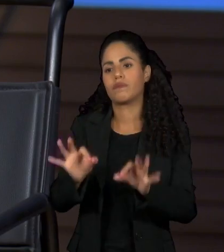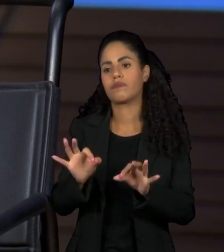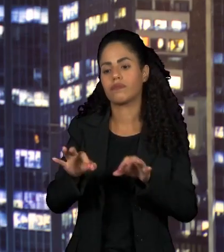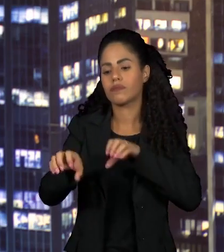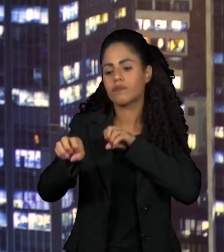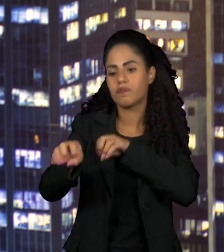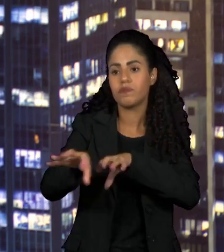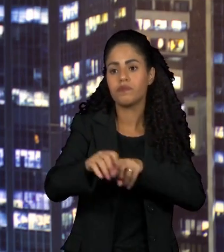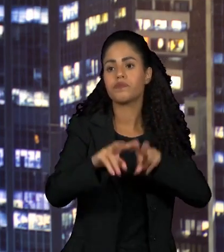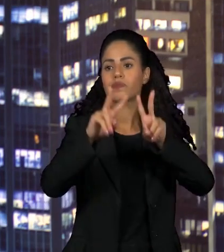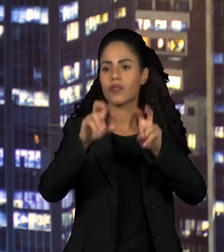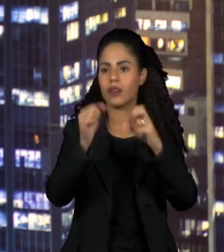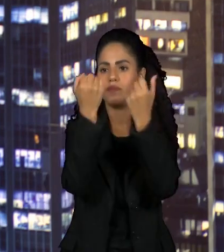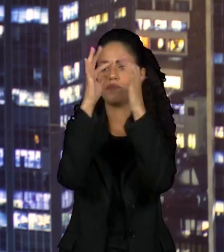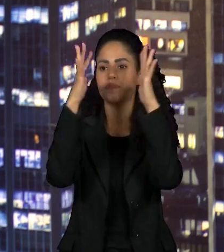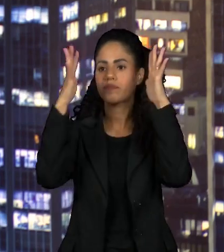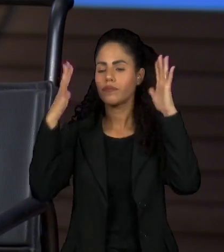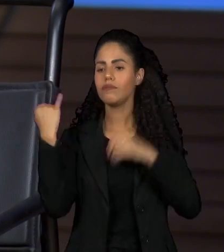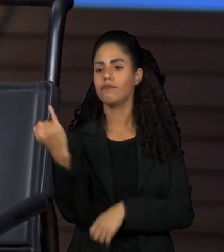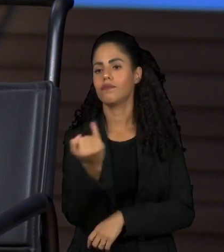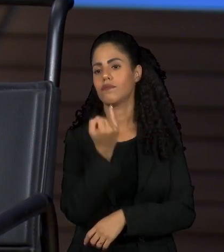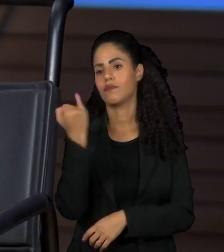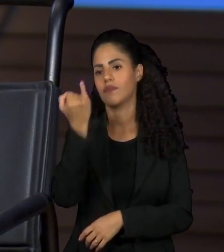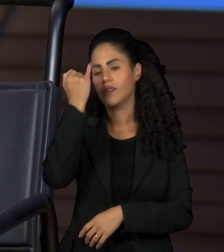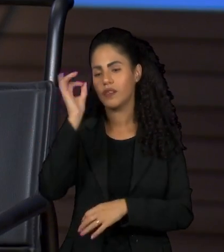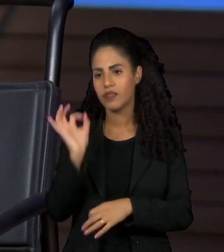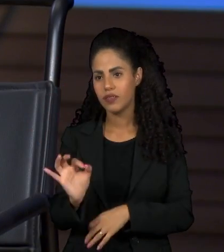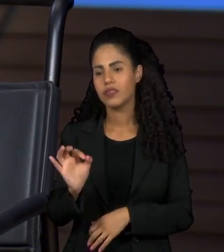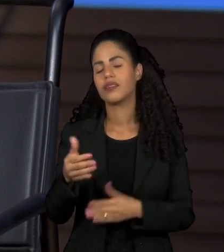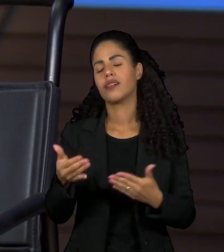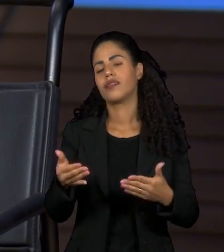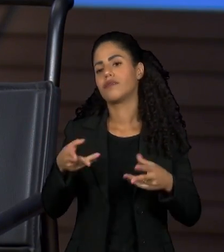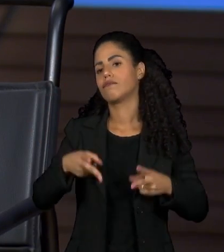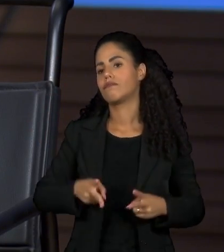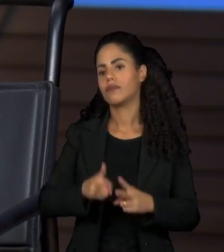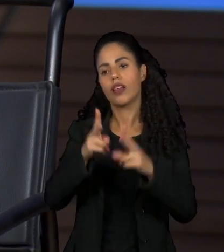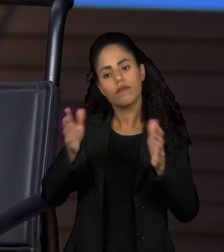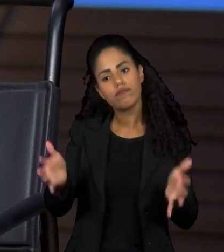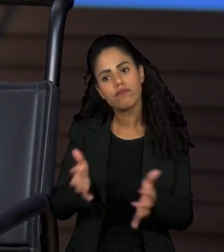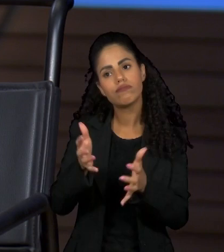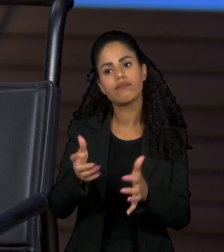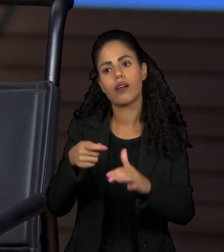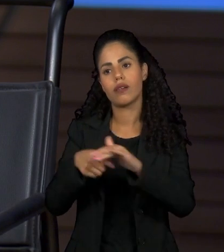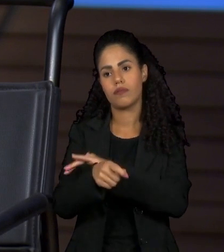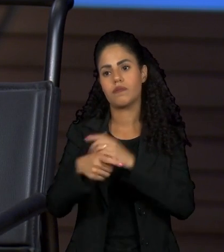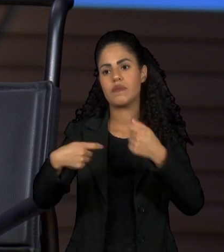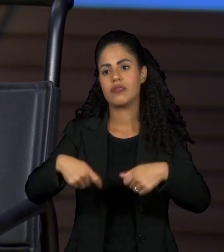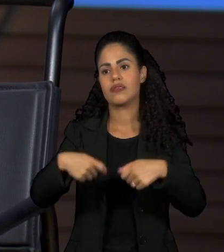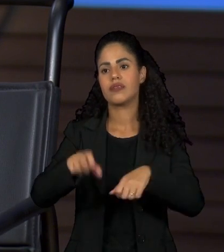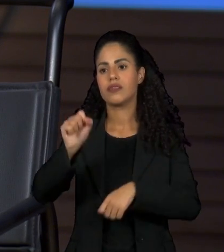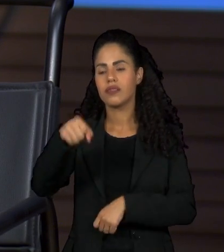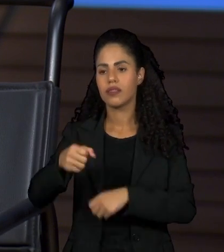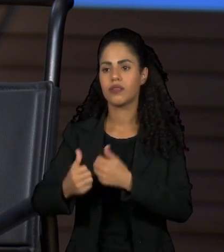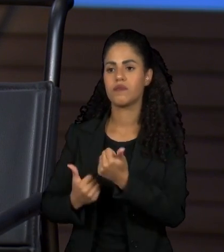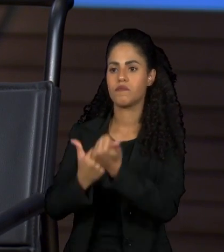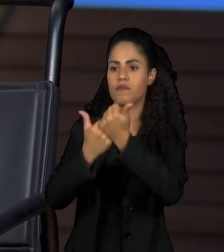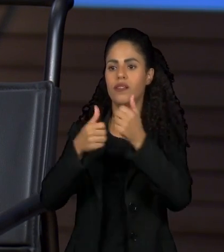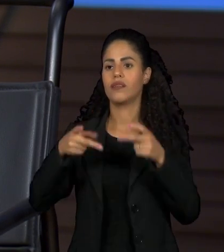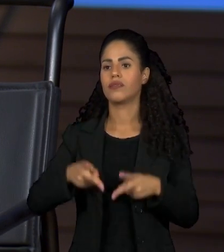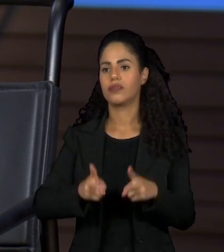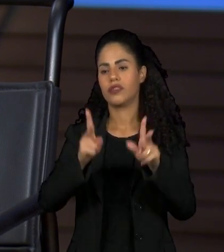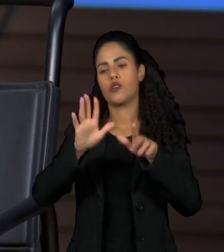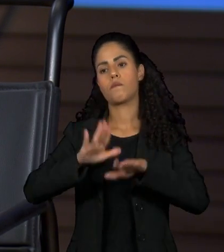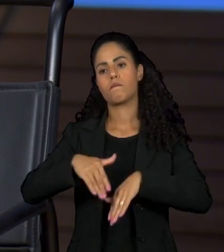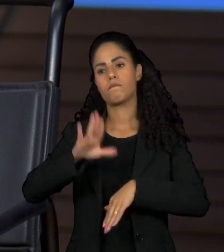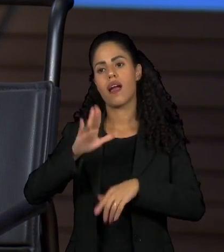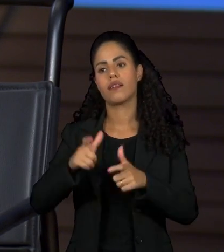educação ambiental realmente é algo que a gente precisa cada vez mais ter investimento e apoiar isso cada vez mais, porque